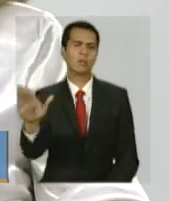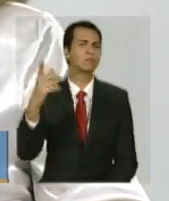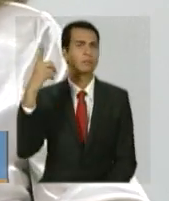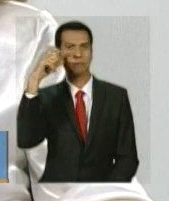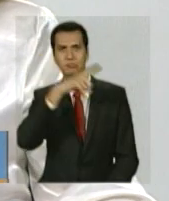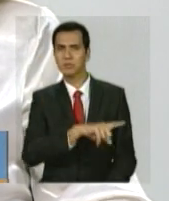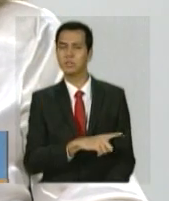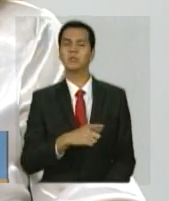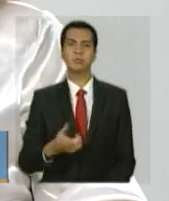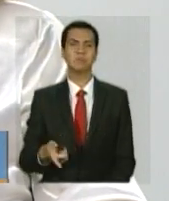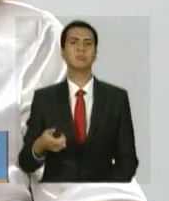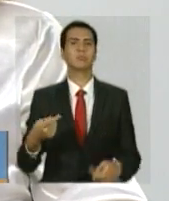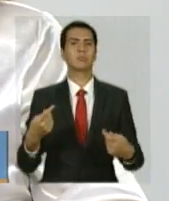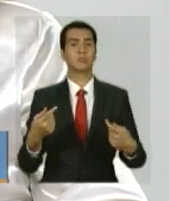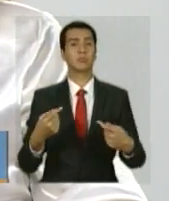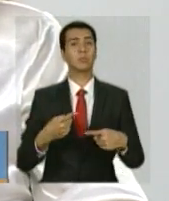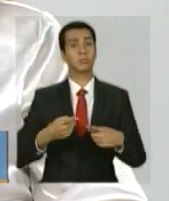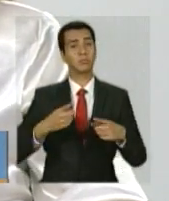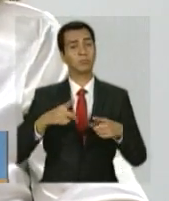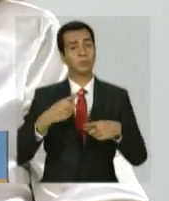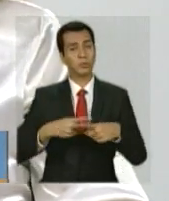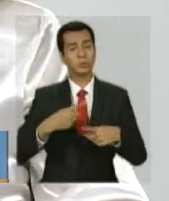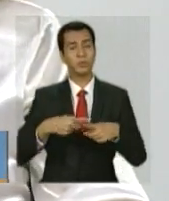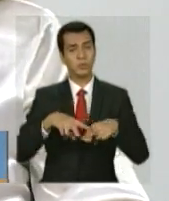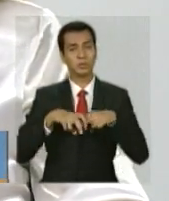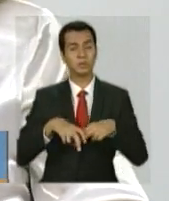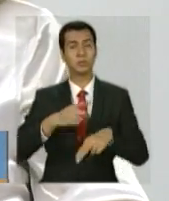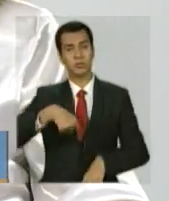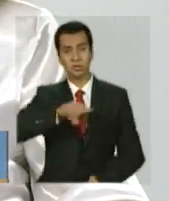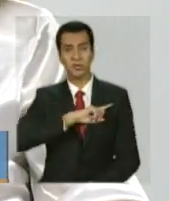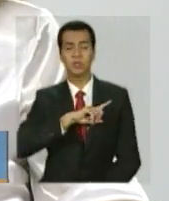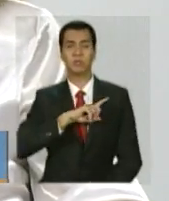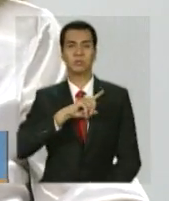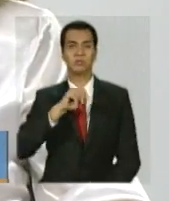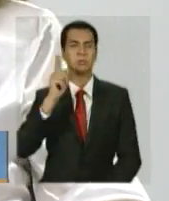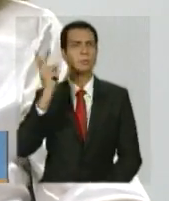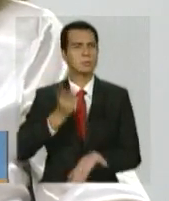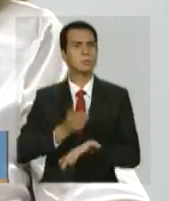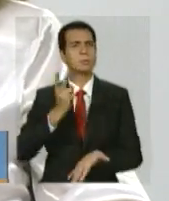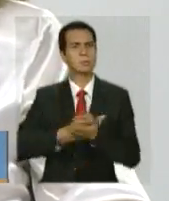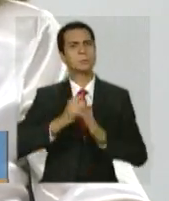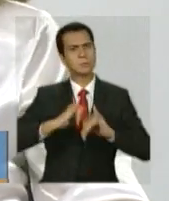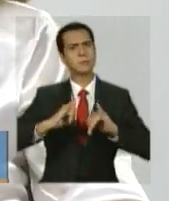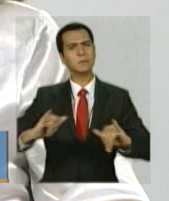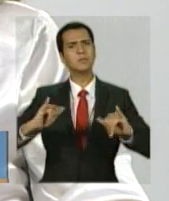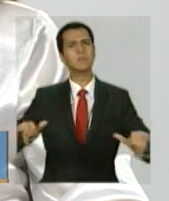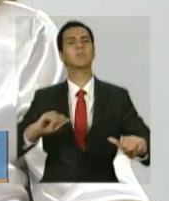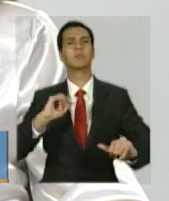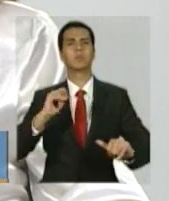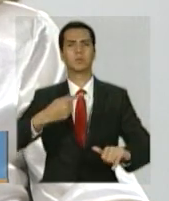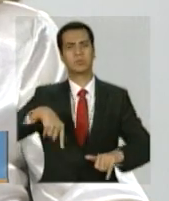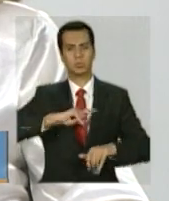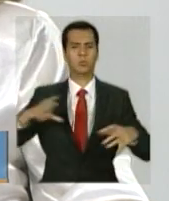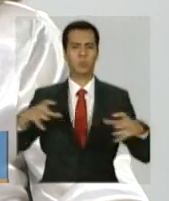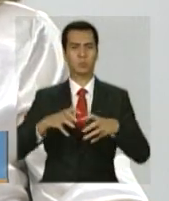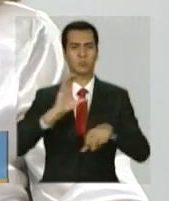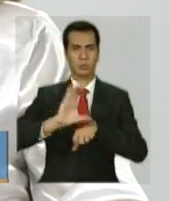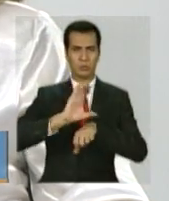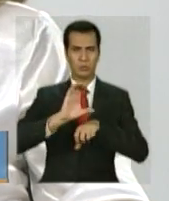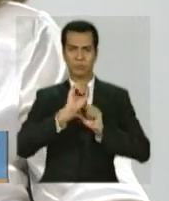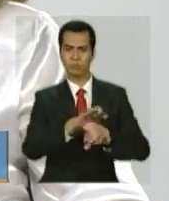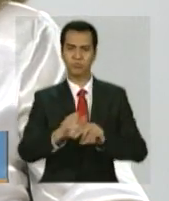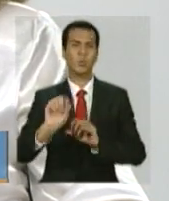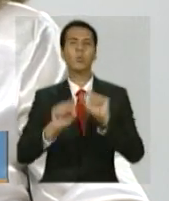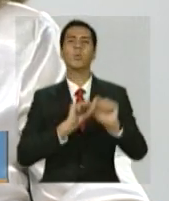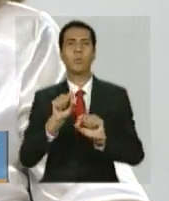temos batido muito nas nossas capacitações. Cadastramento diferenciado. Identificar essas